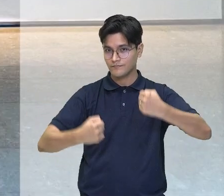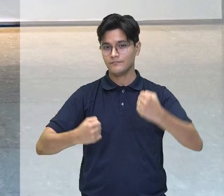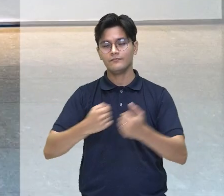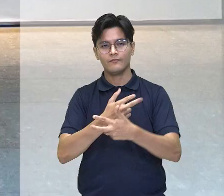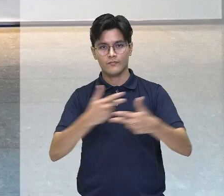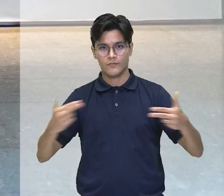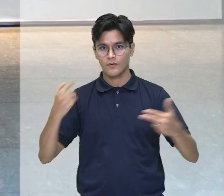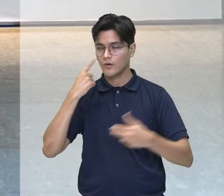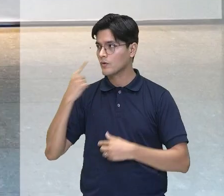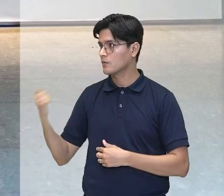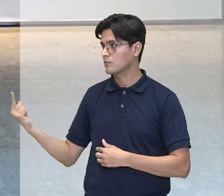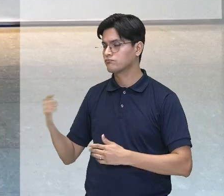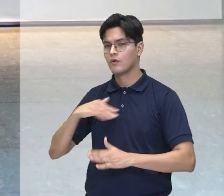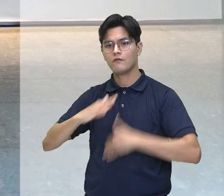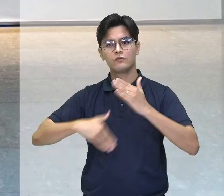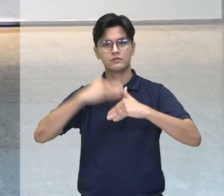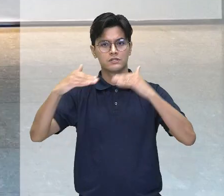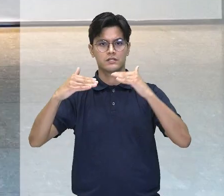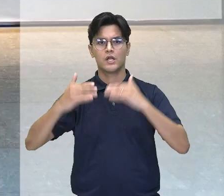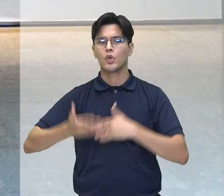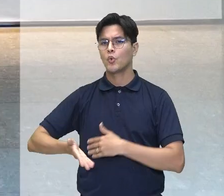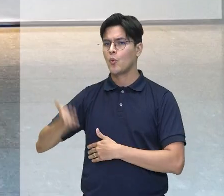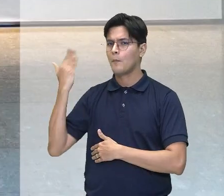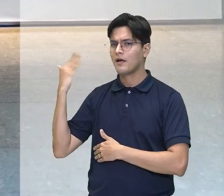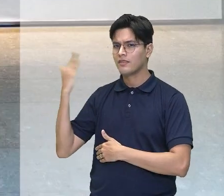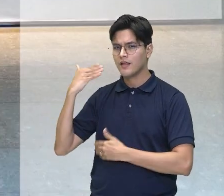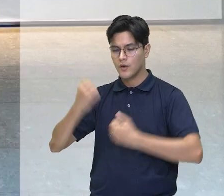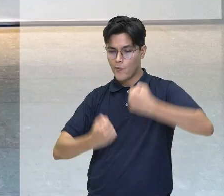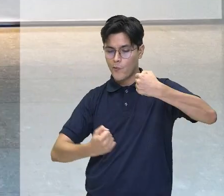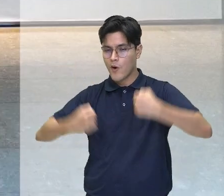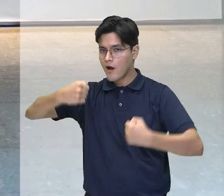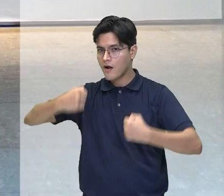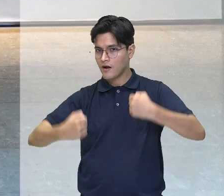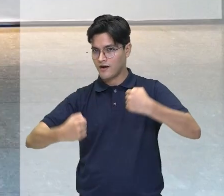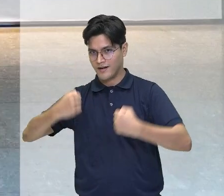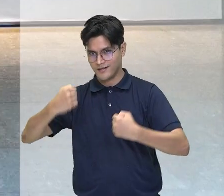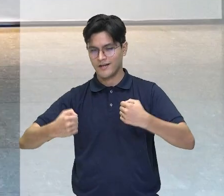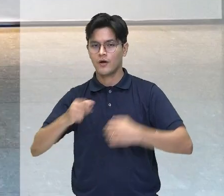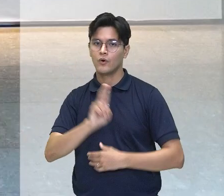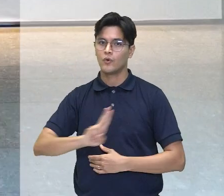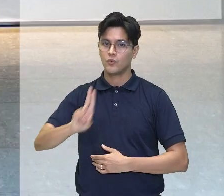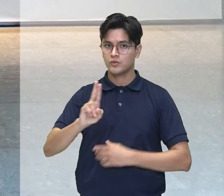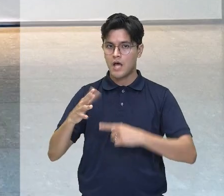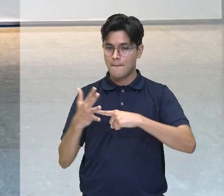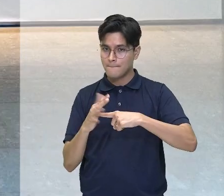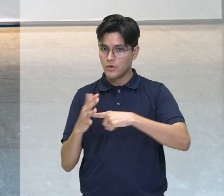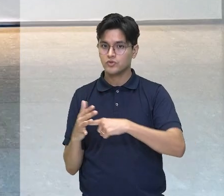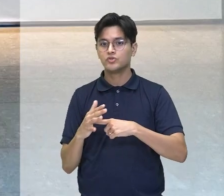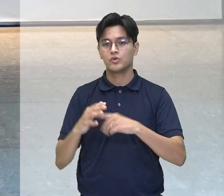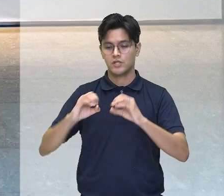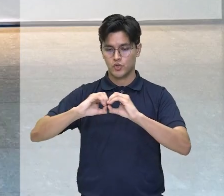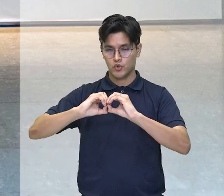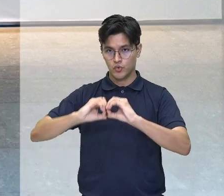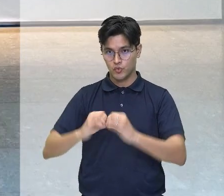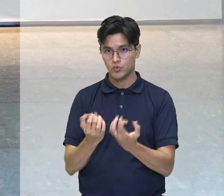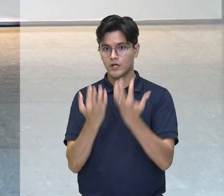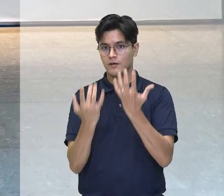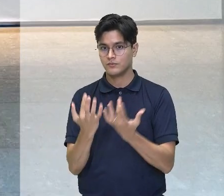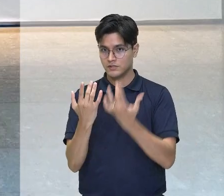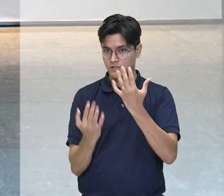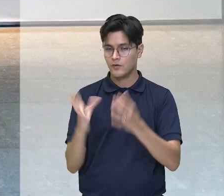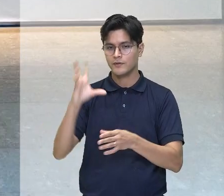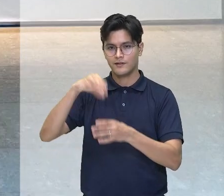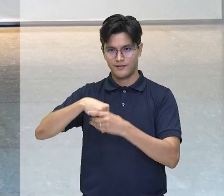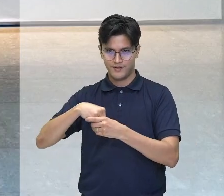veículos automotores, antes eles eram movidos principalmente, né, a motores por combustão interna. Na verdade, ainda são